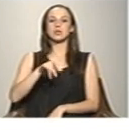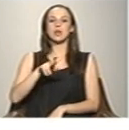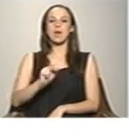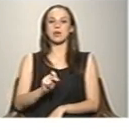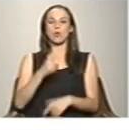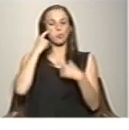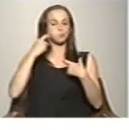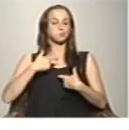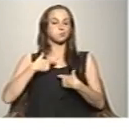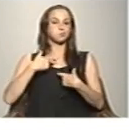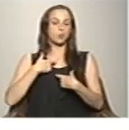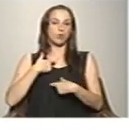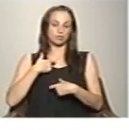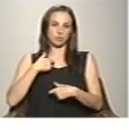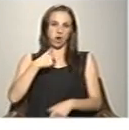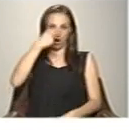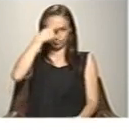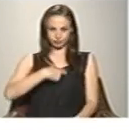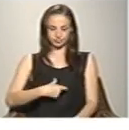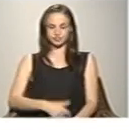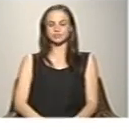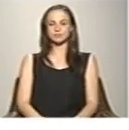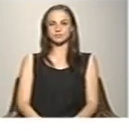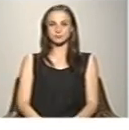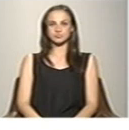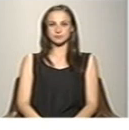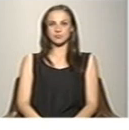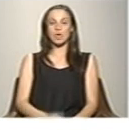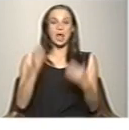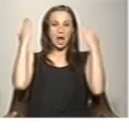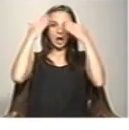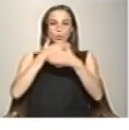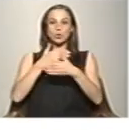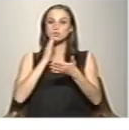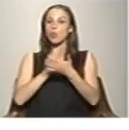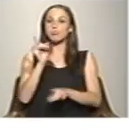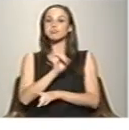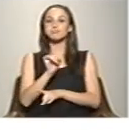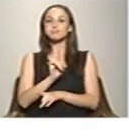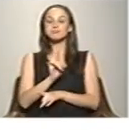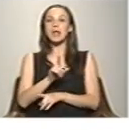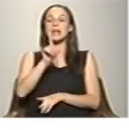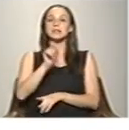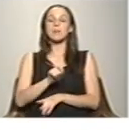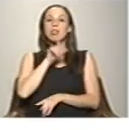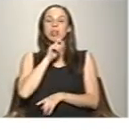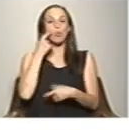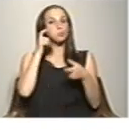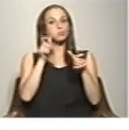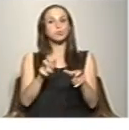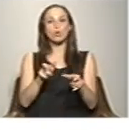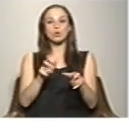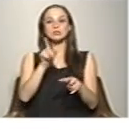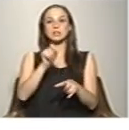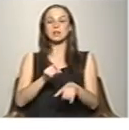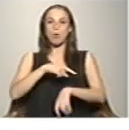biológico. Portanto, é outra aveia... possibilidade. É outra possibilidade à noite e não só. Como ela é um regulador também do